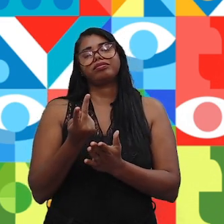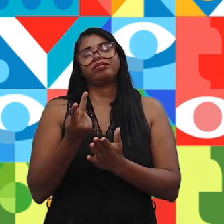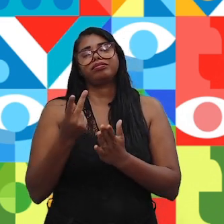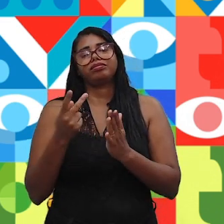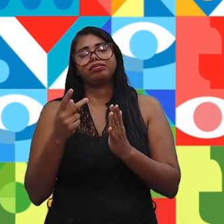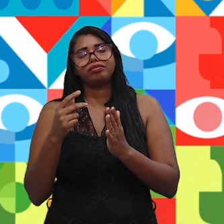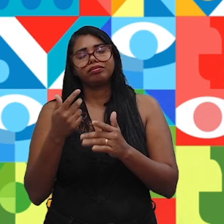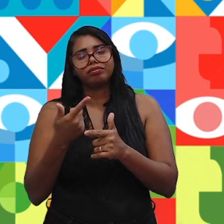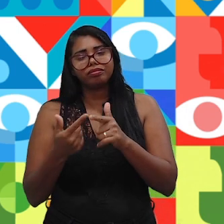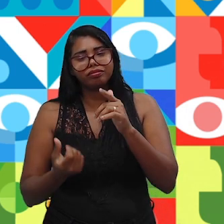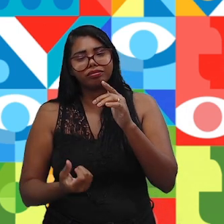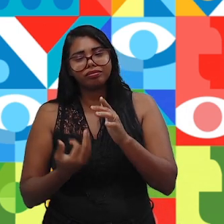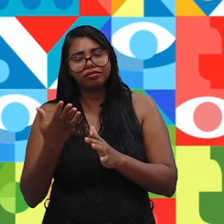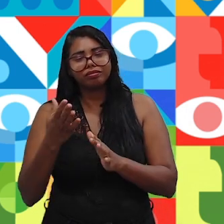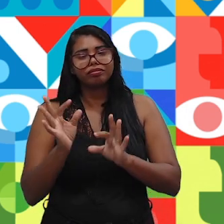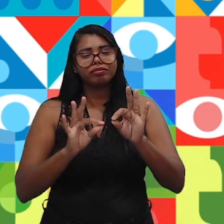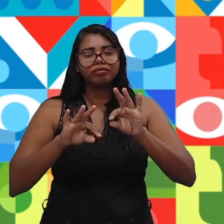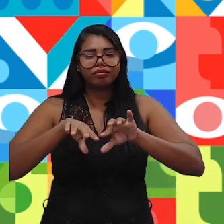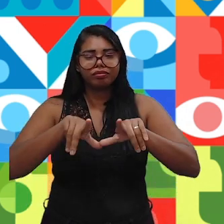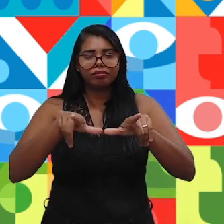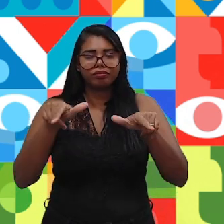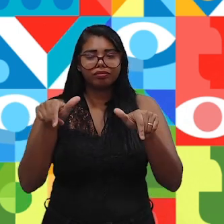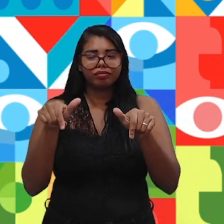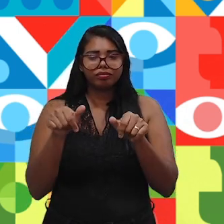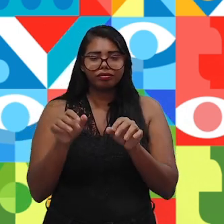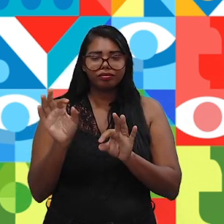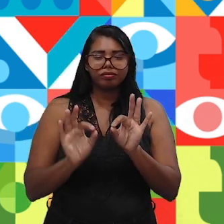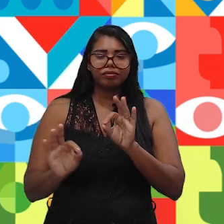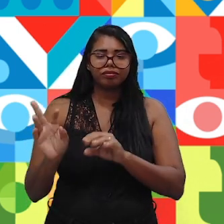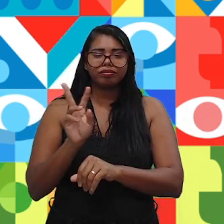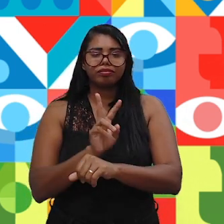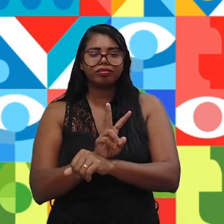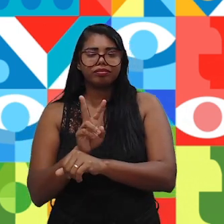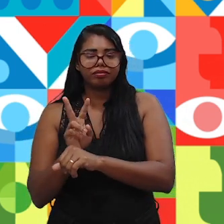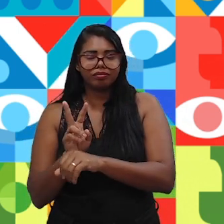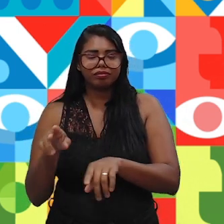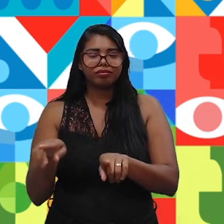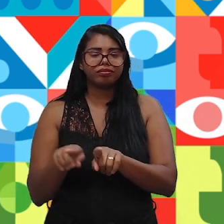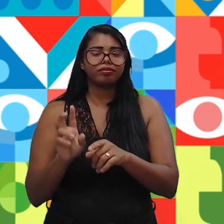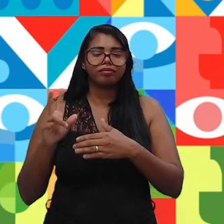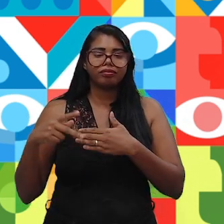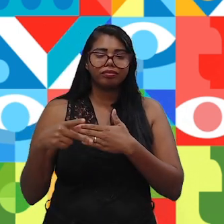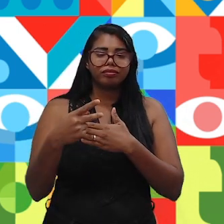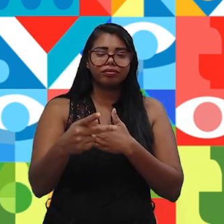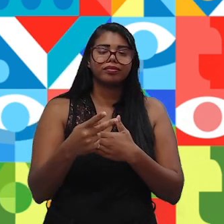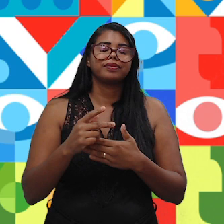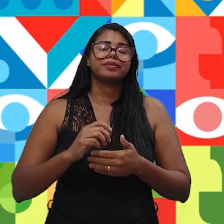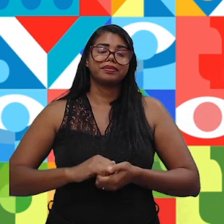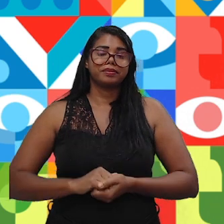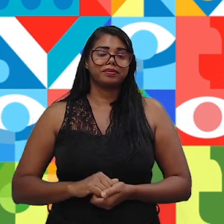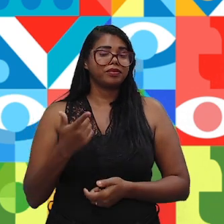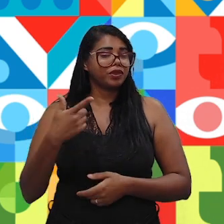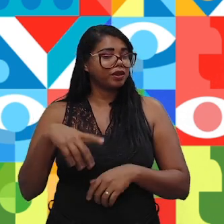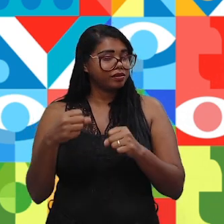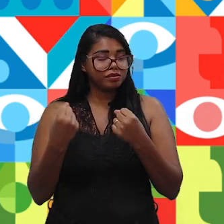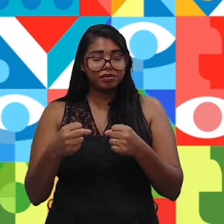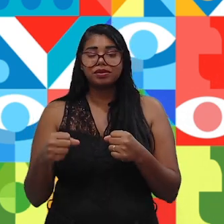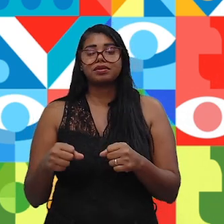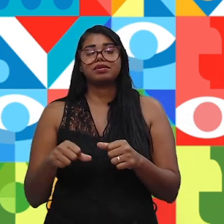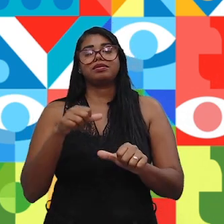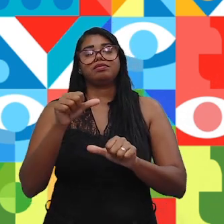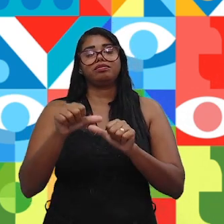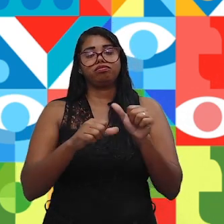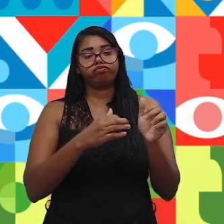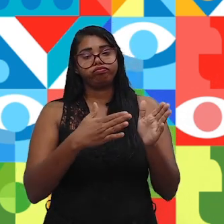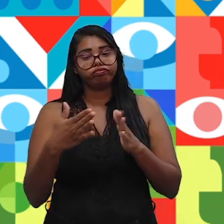aqueles problemas de higienização, reparos. Então, conservando, a gente não vai precisar restaurar. Geralmente, assim,